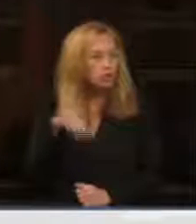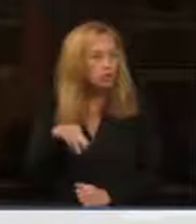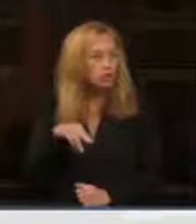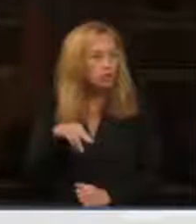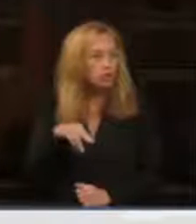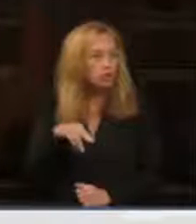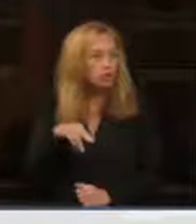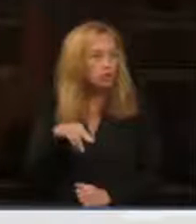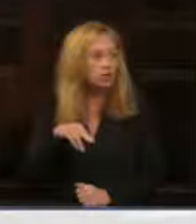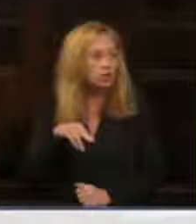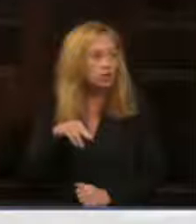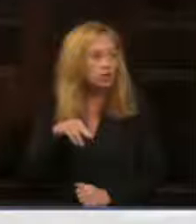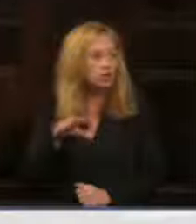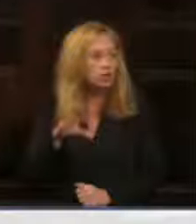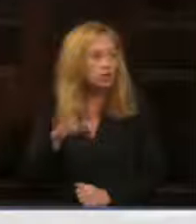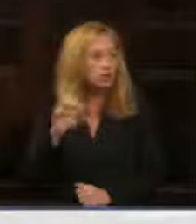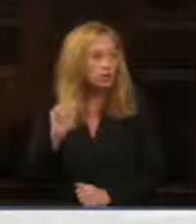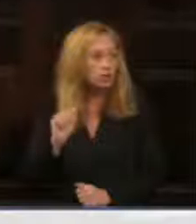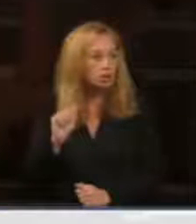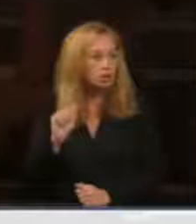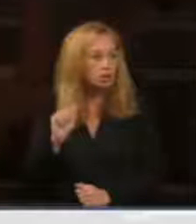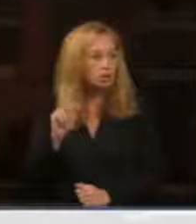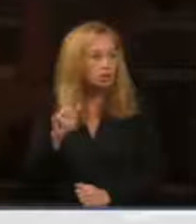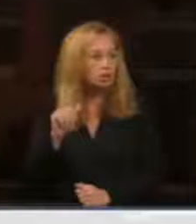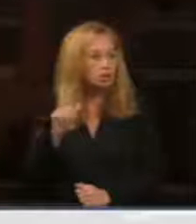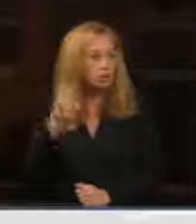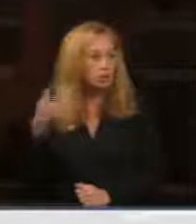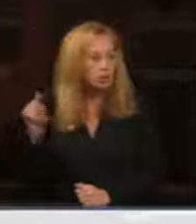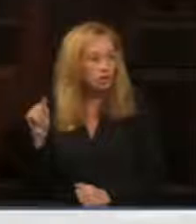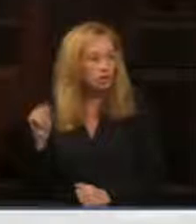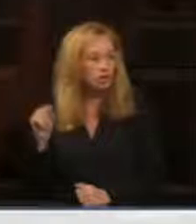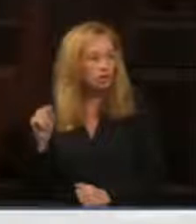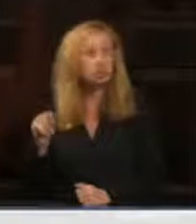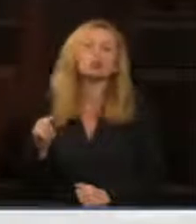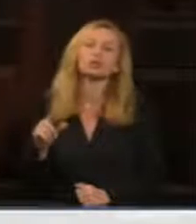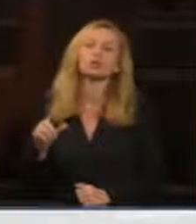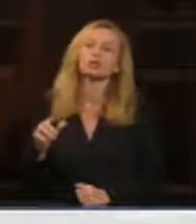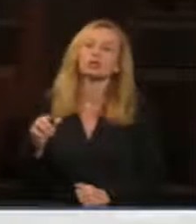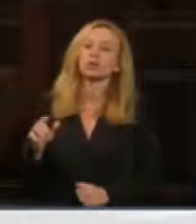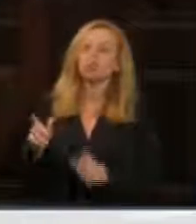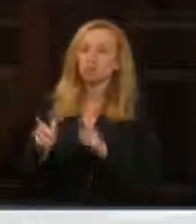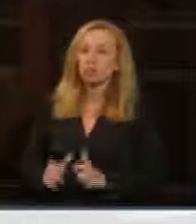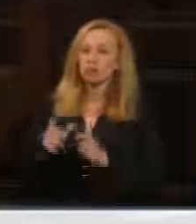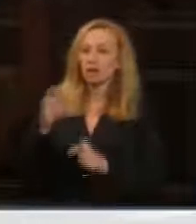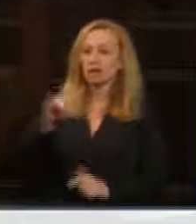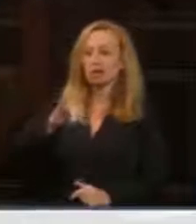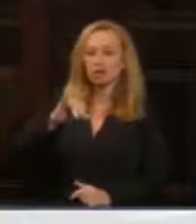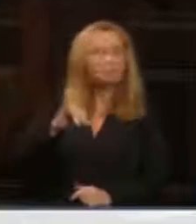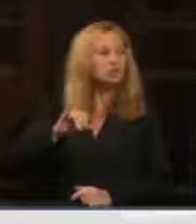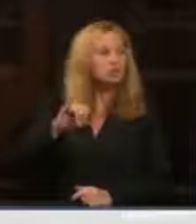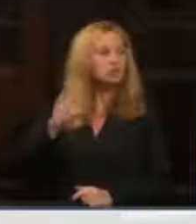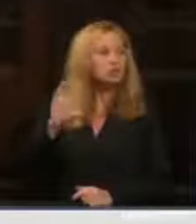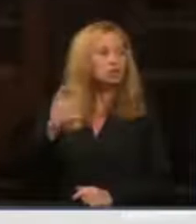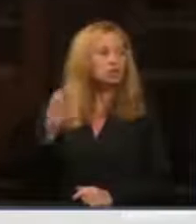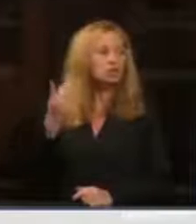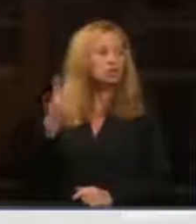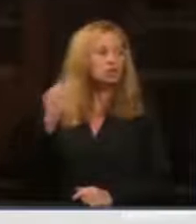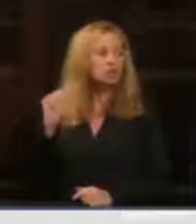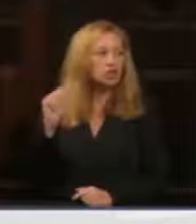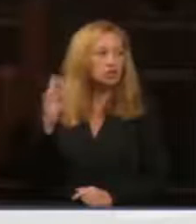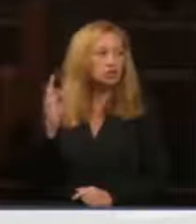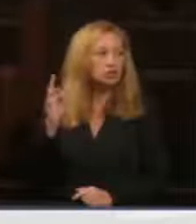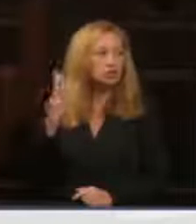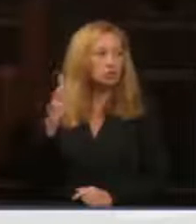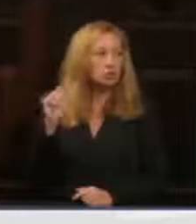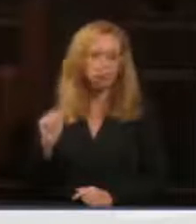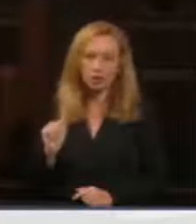semana. Cauã estava na Chatuba, em Mesquita, e foi morto. A gente precisa saber se